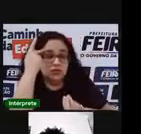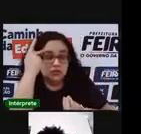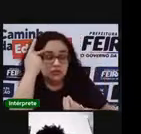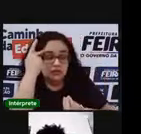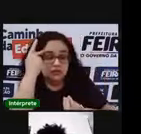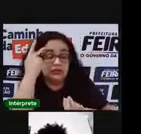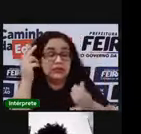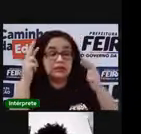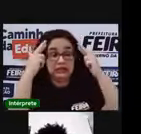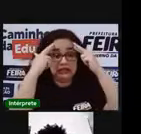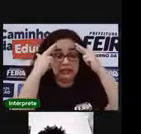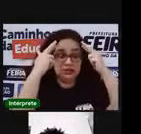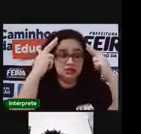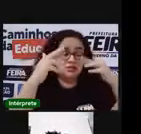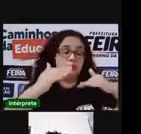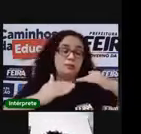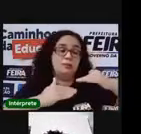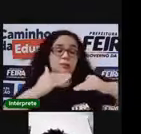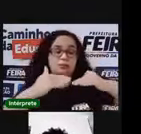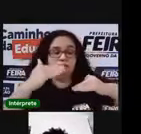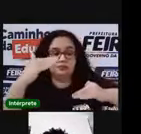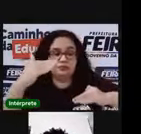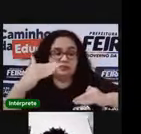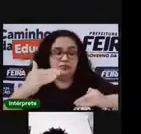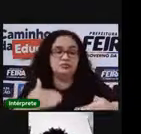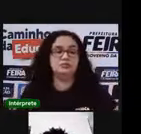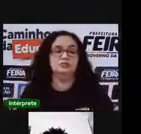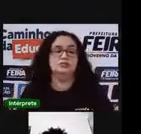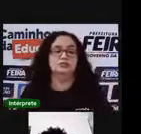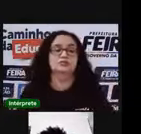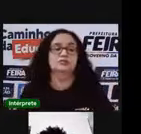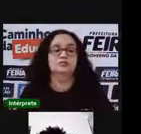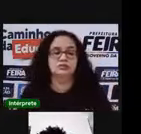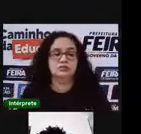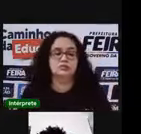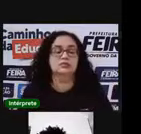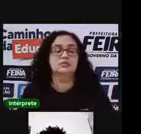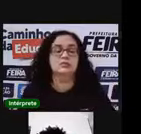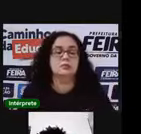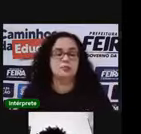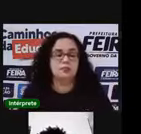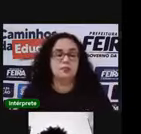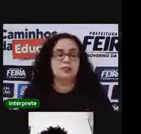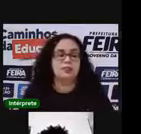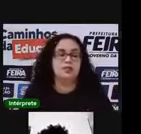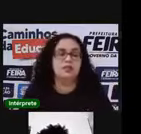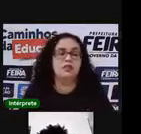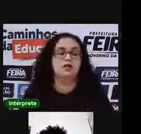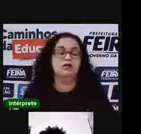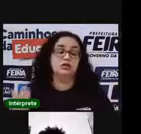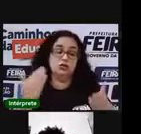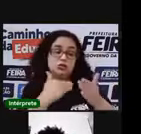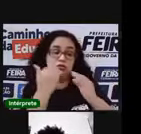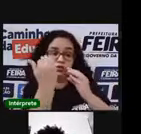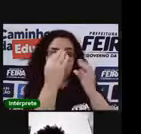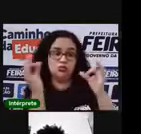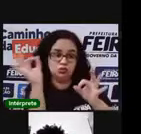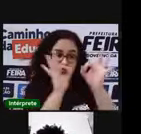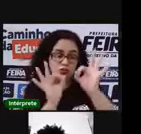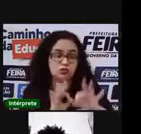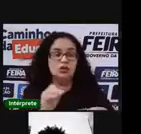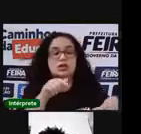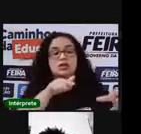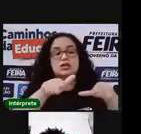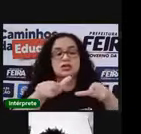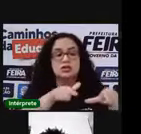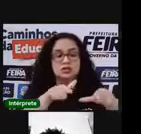gente respeita hierarquicamente aquilo que é a estrutura lá do nosso trabalho, do